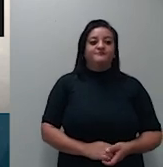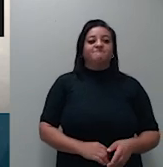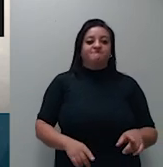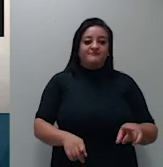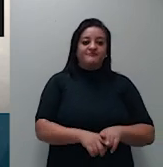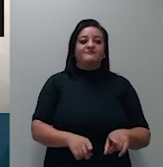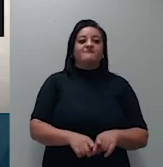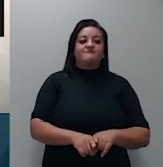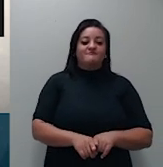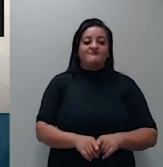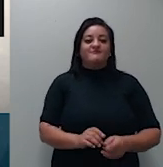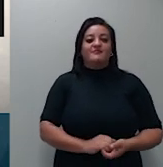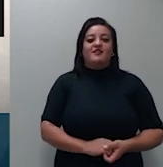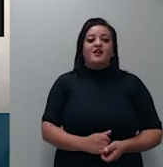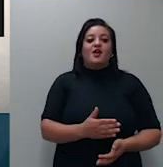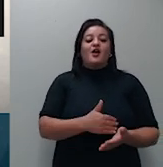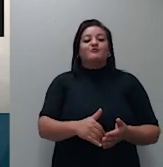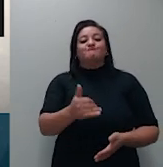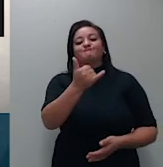todas as